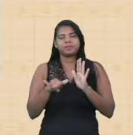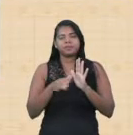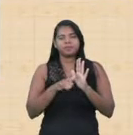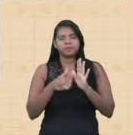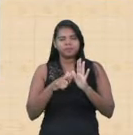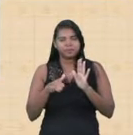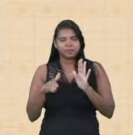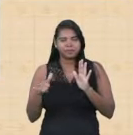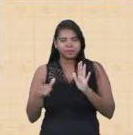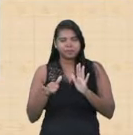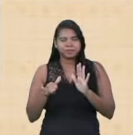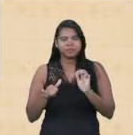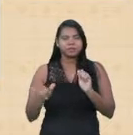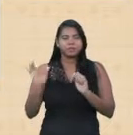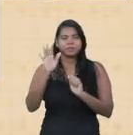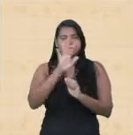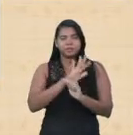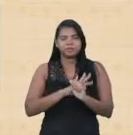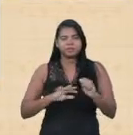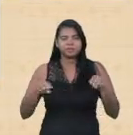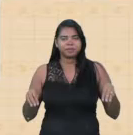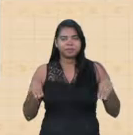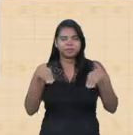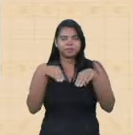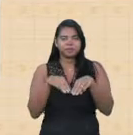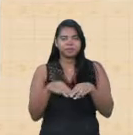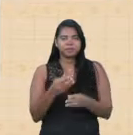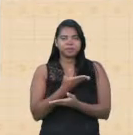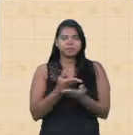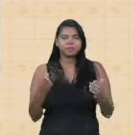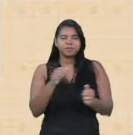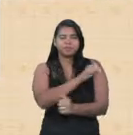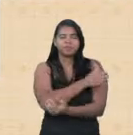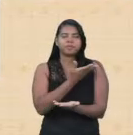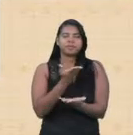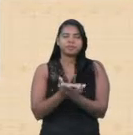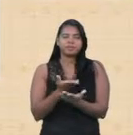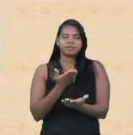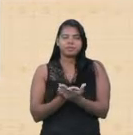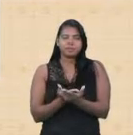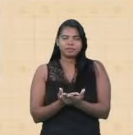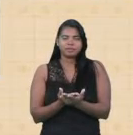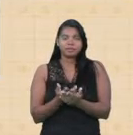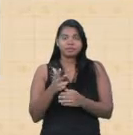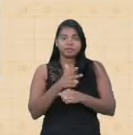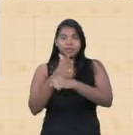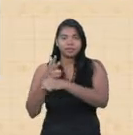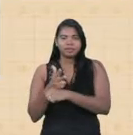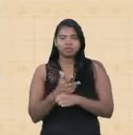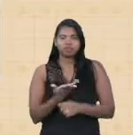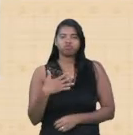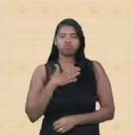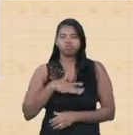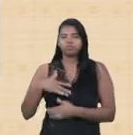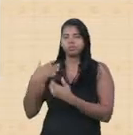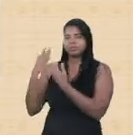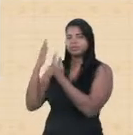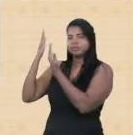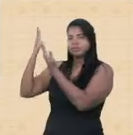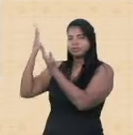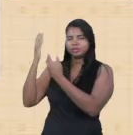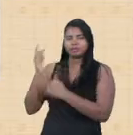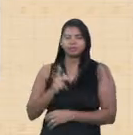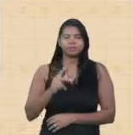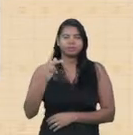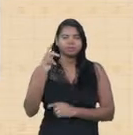está numa região de campo magnético. E se você caiu de paraquedas nesse vídeo, muito prazer, eu me chamo Paulo